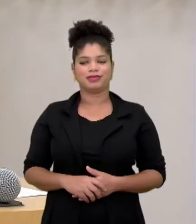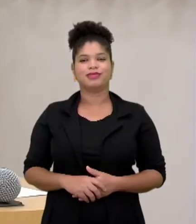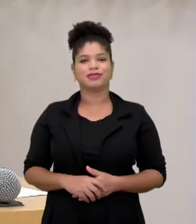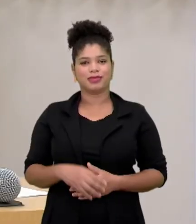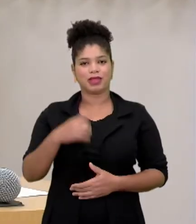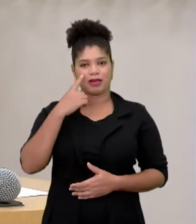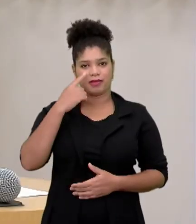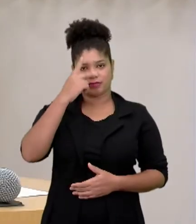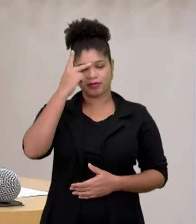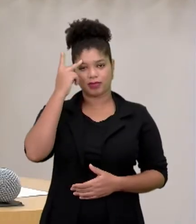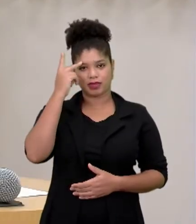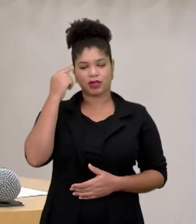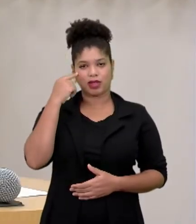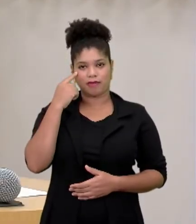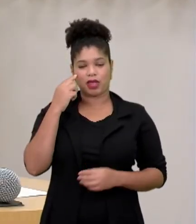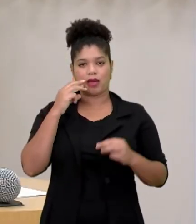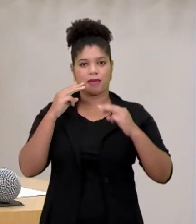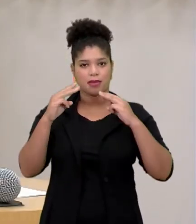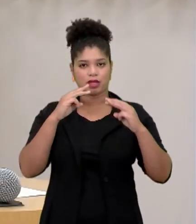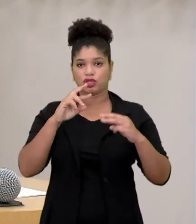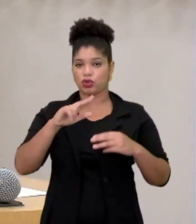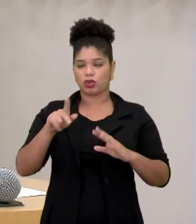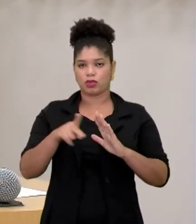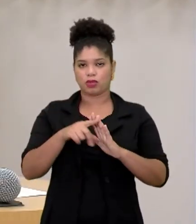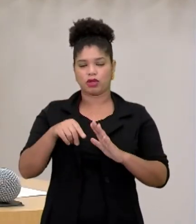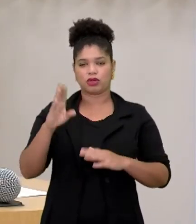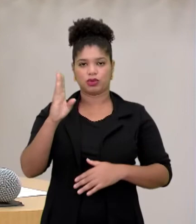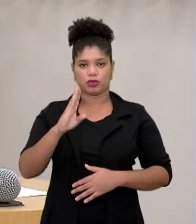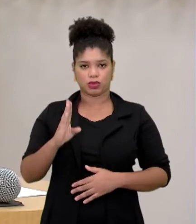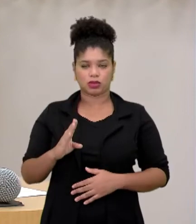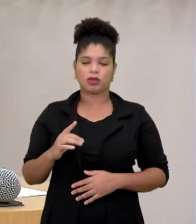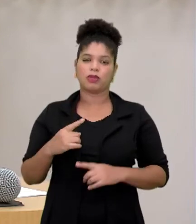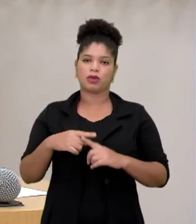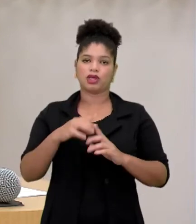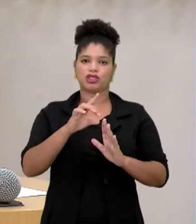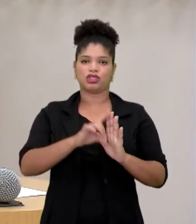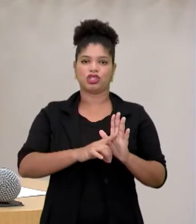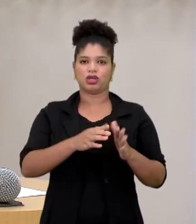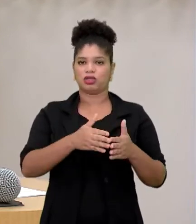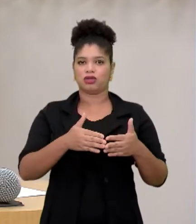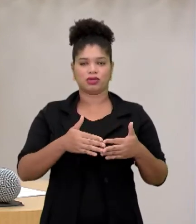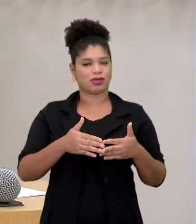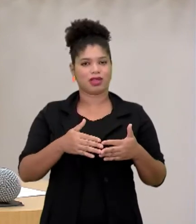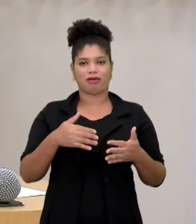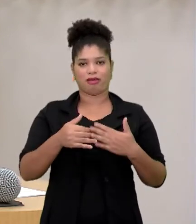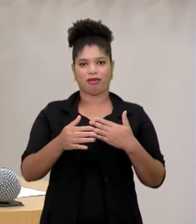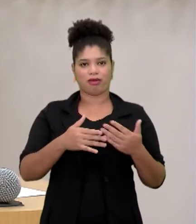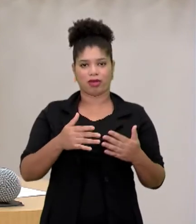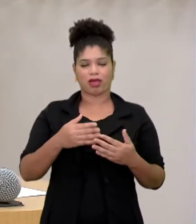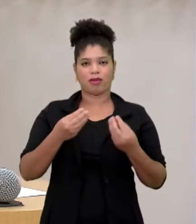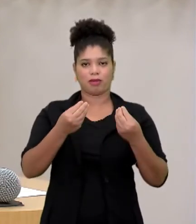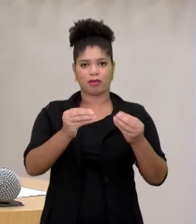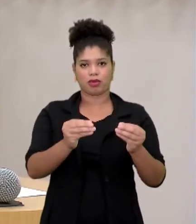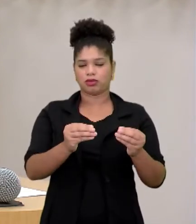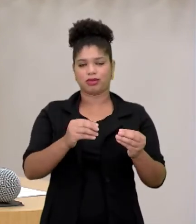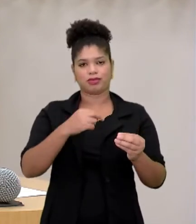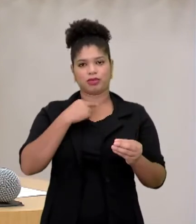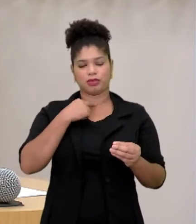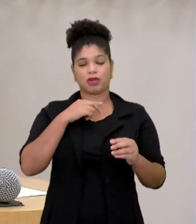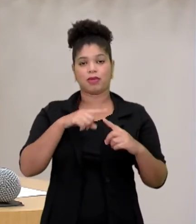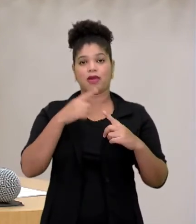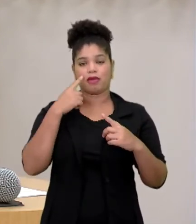Bom, turma, trouxe essa propaganda. Não é uma propaganda brasileira. Por questões de direitos autorais, eu não posso passar qualquer coisa aqui, mas eu achei essa propaganda de